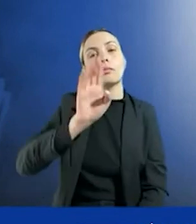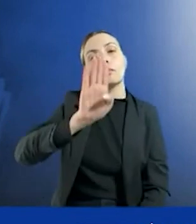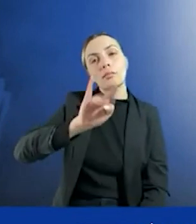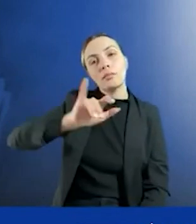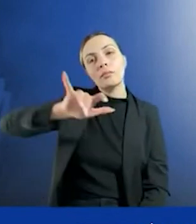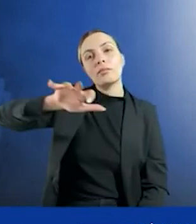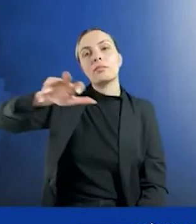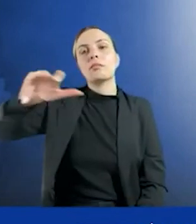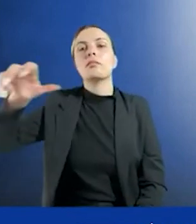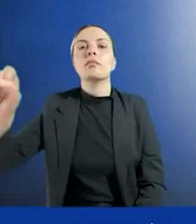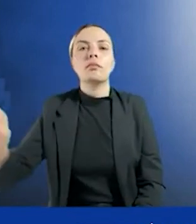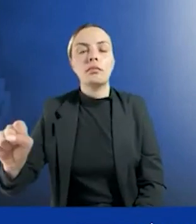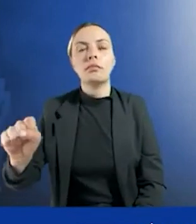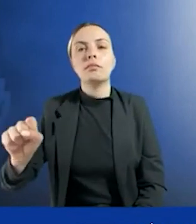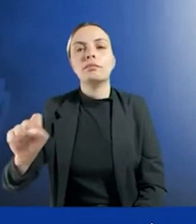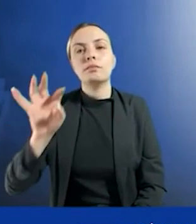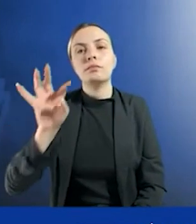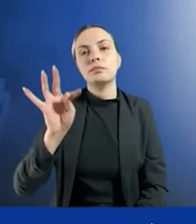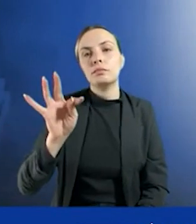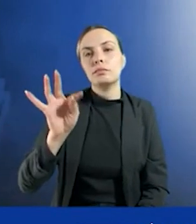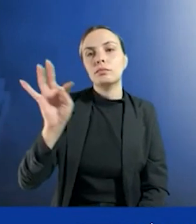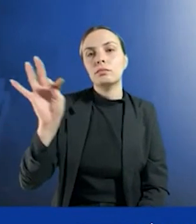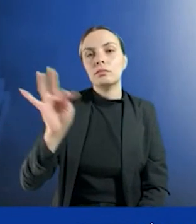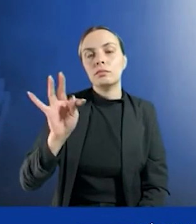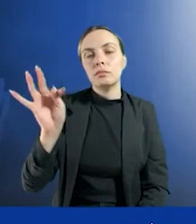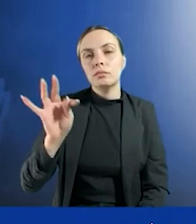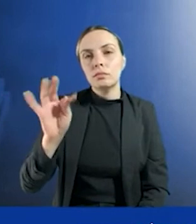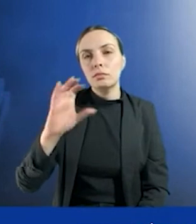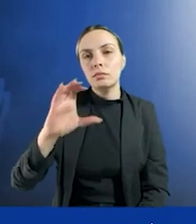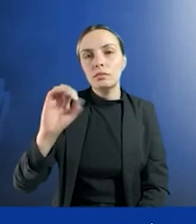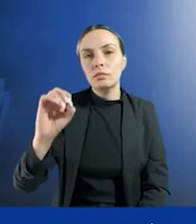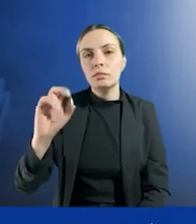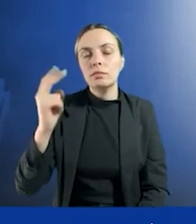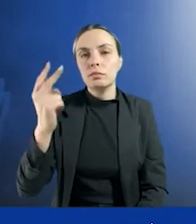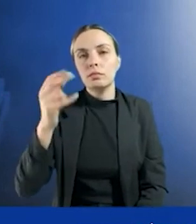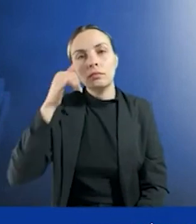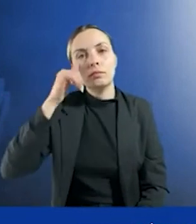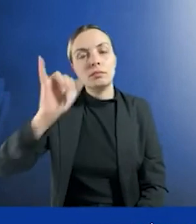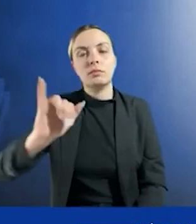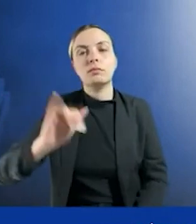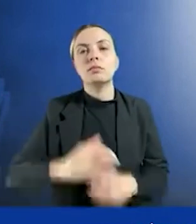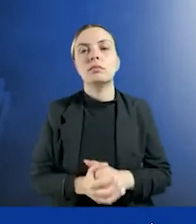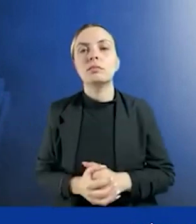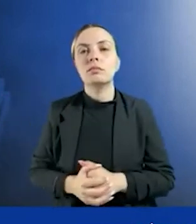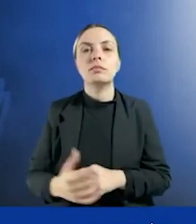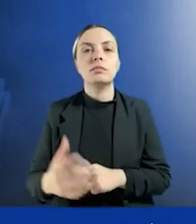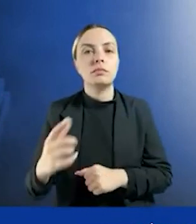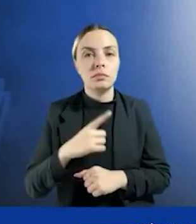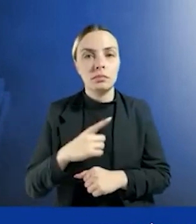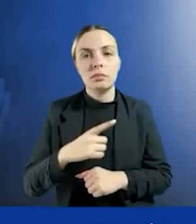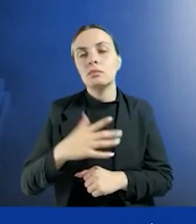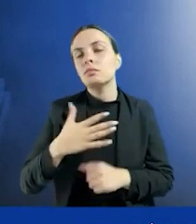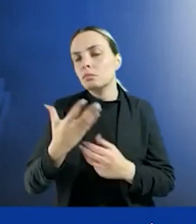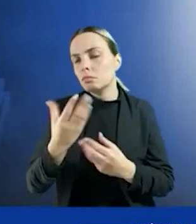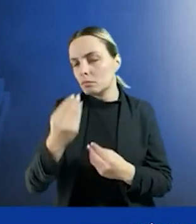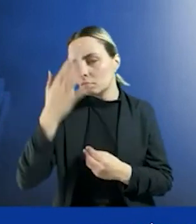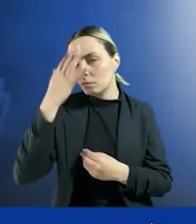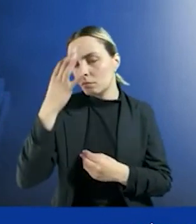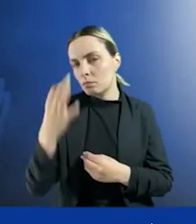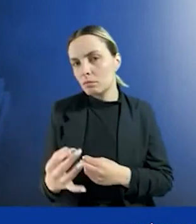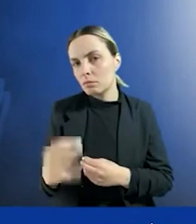mais de 1 bilhão de toneladas de CO2 equivalente evitados. E com muita ciência, doutor Lau, o senhor que é um